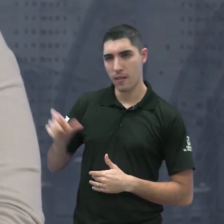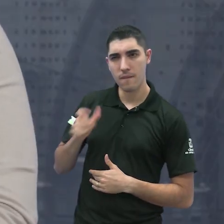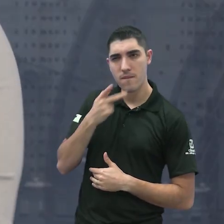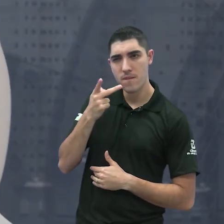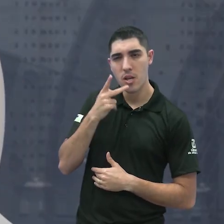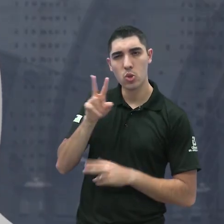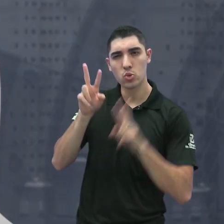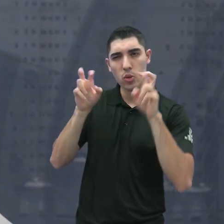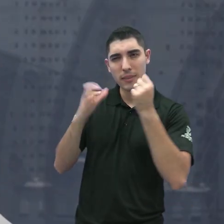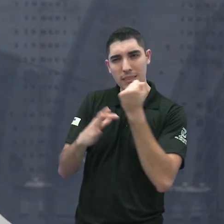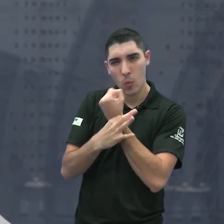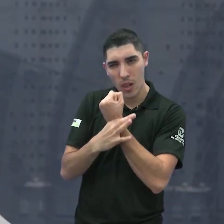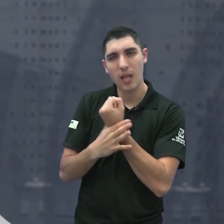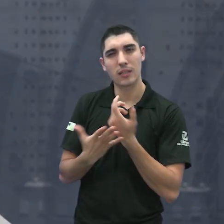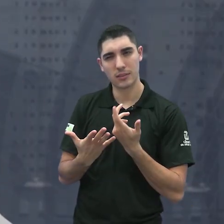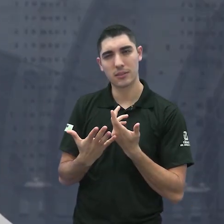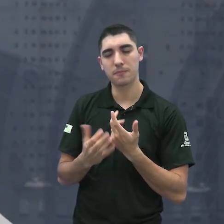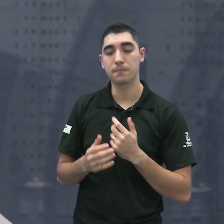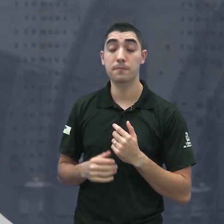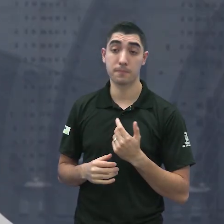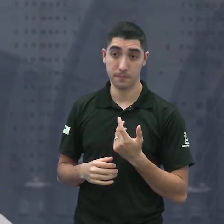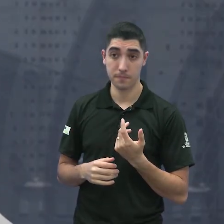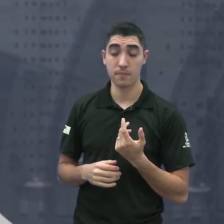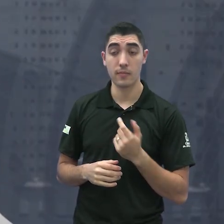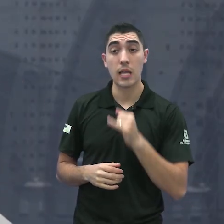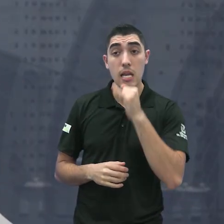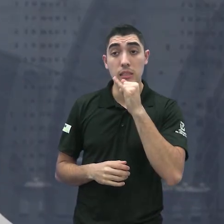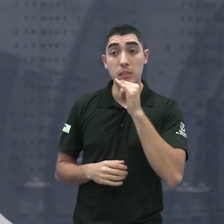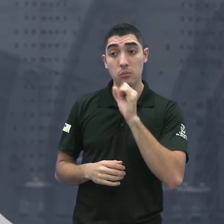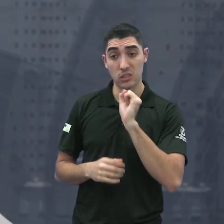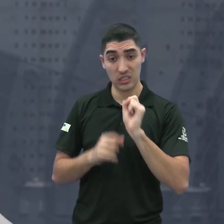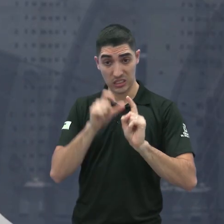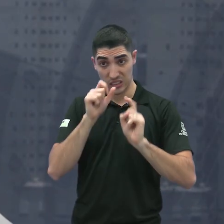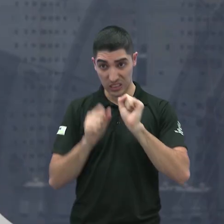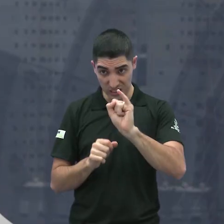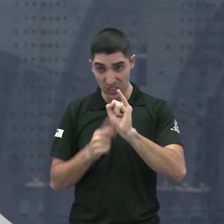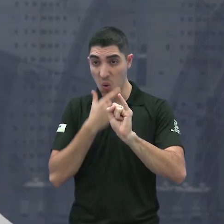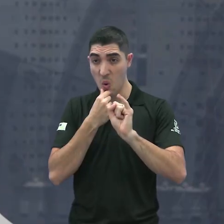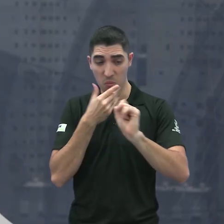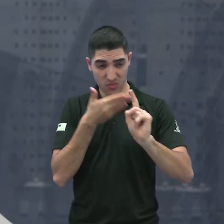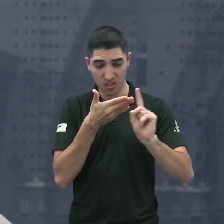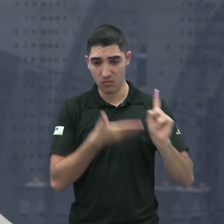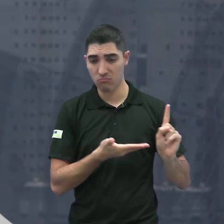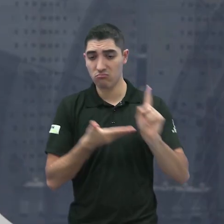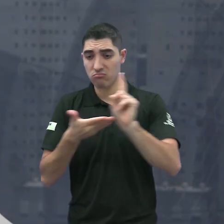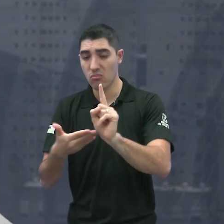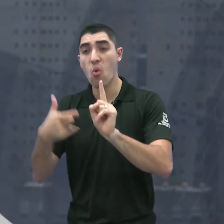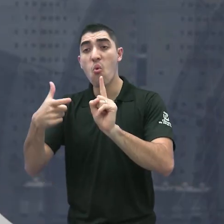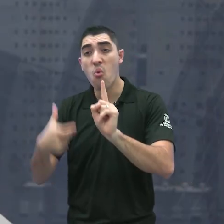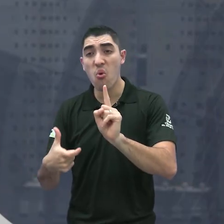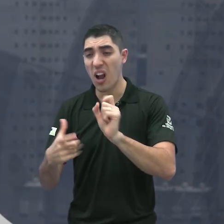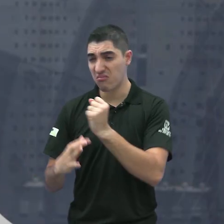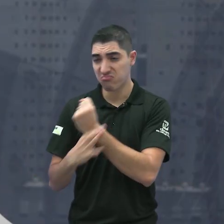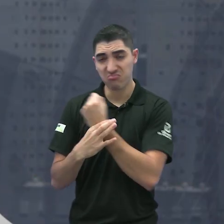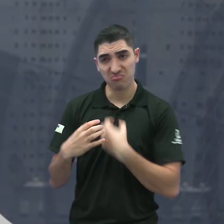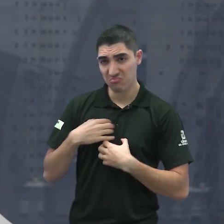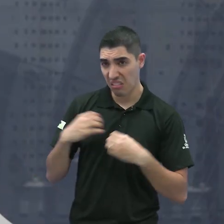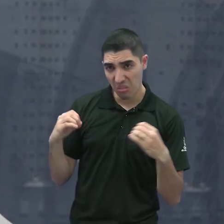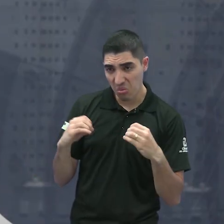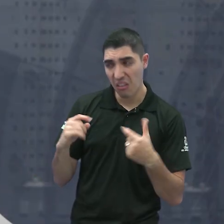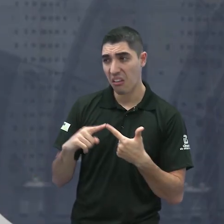né, ela falou, né, da questão da segurança e tal. Um ambiente onde ele não se sente